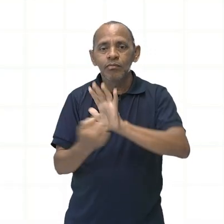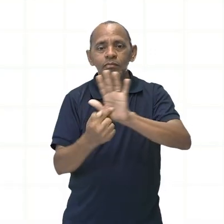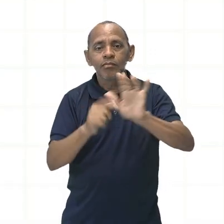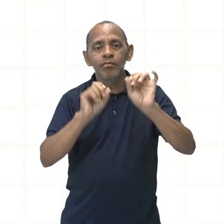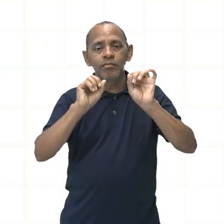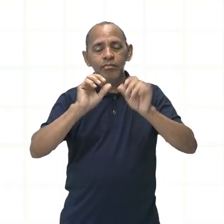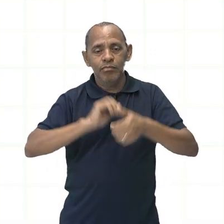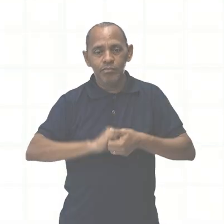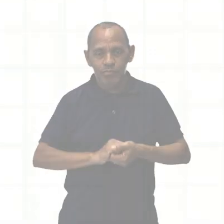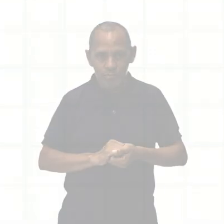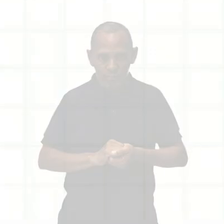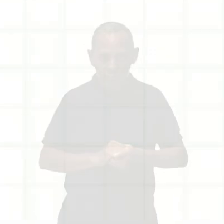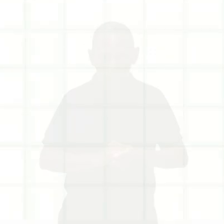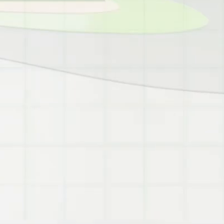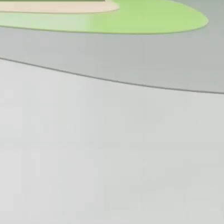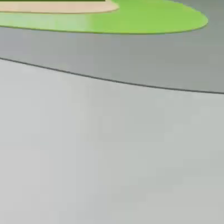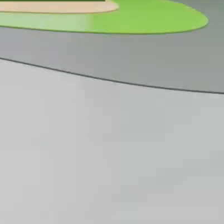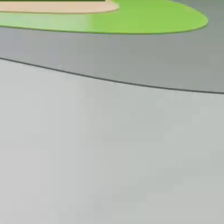de pelagem branca.